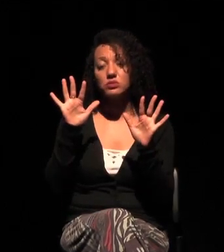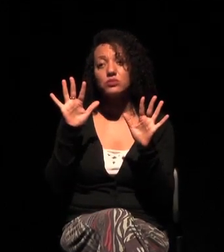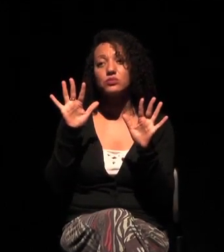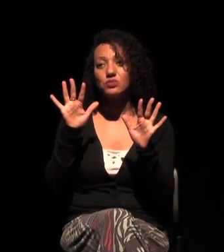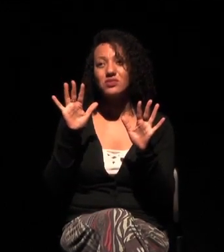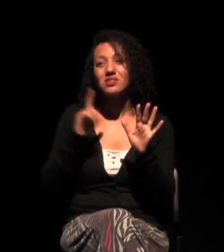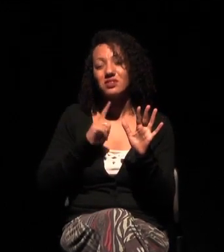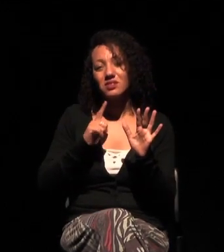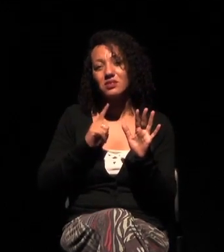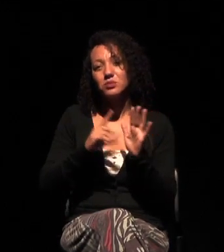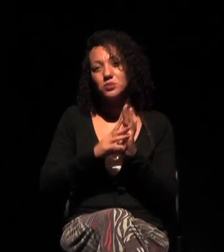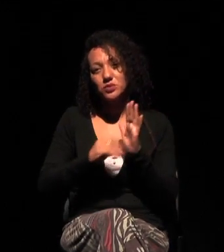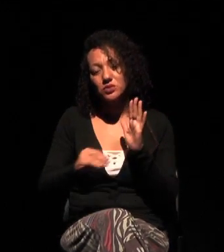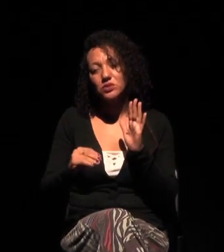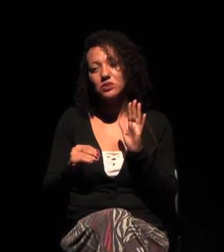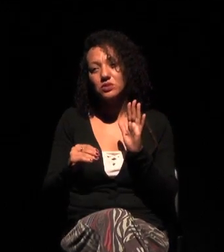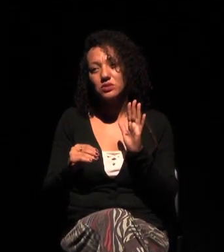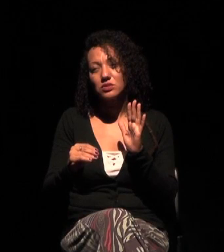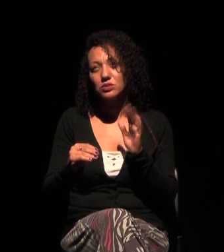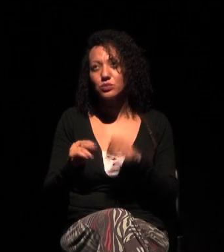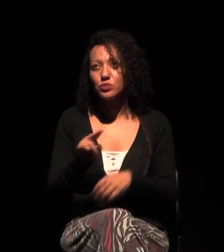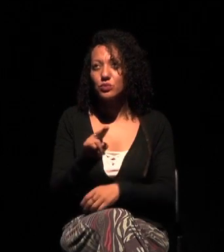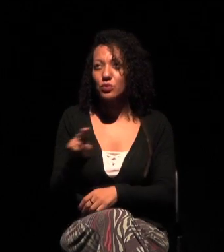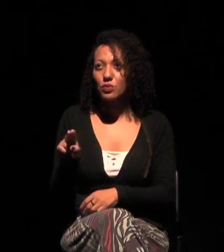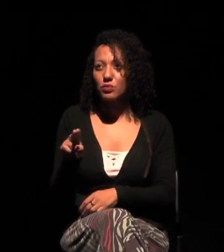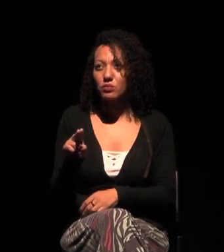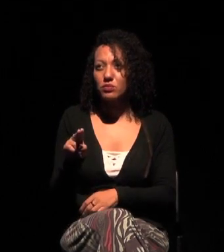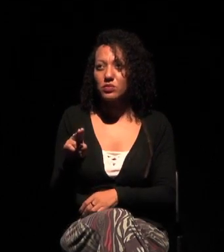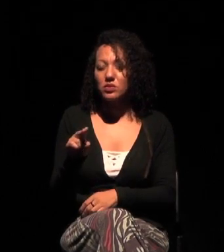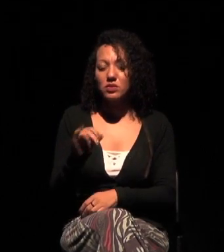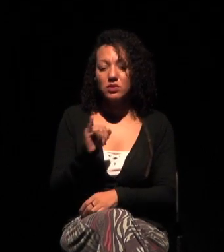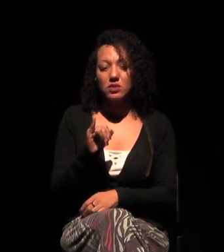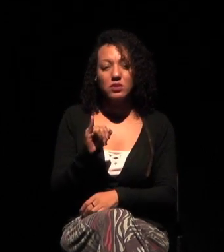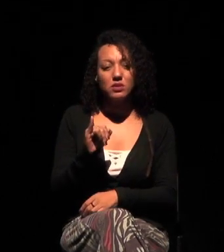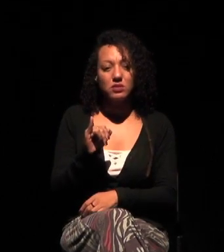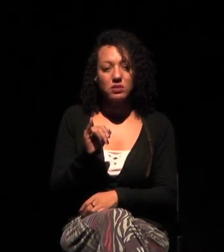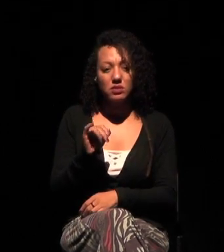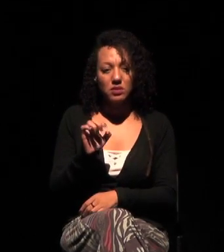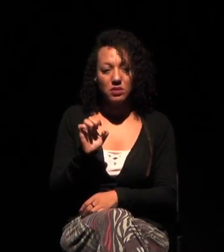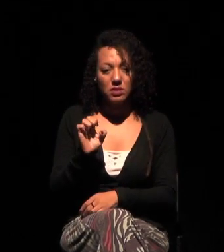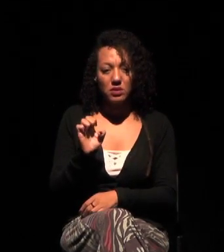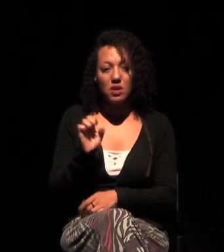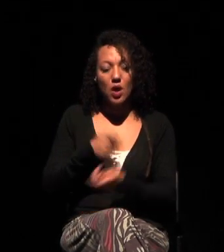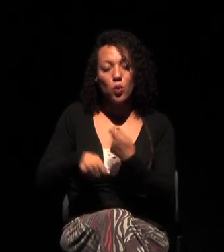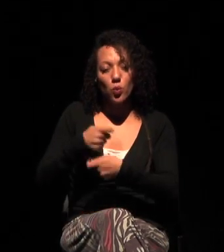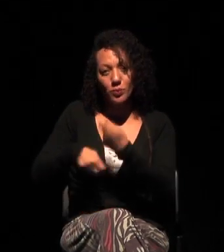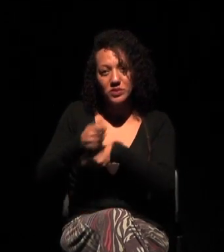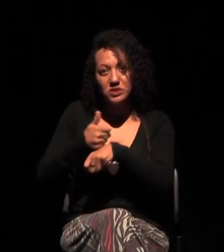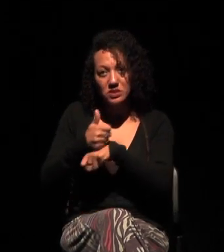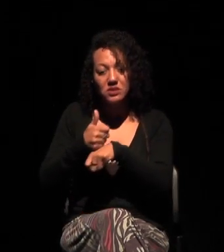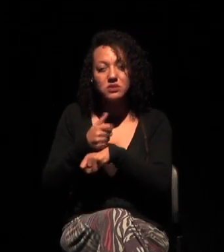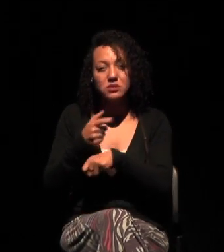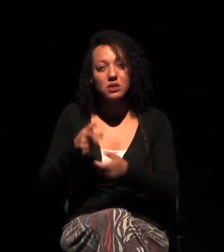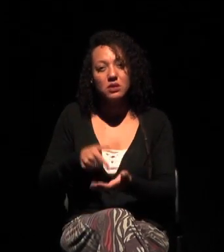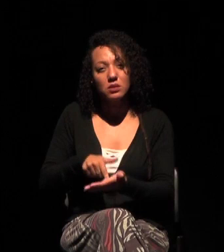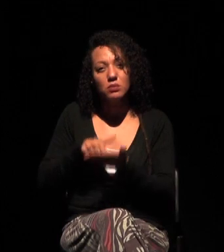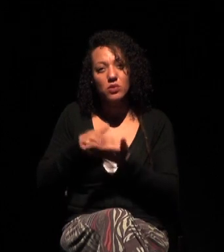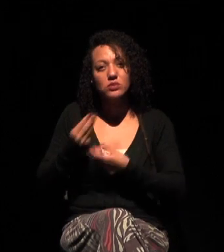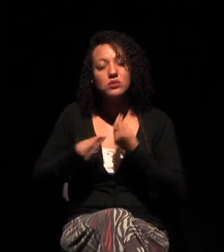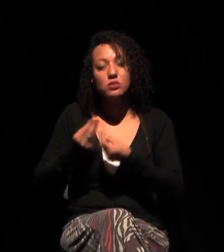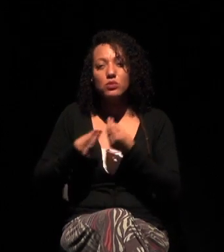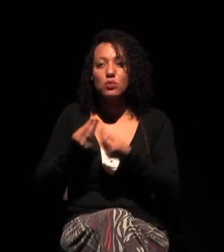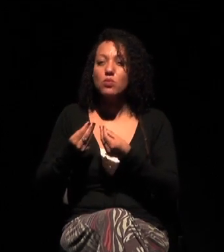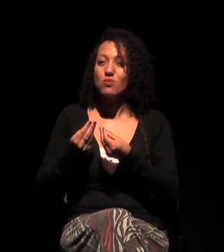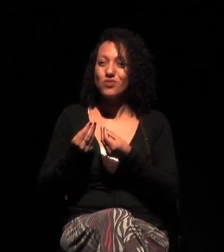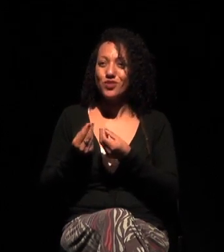modelos que que eu costumo chamar economistas portanto olham justamente para o rendimento e para outras